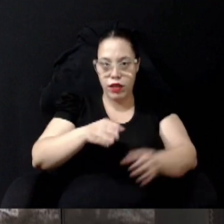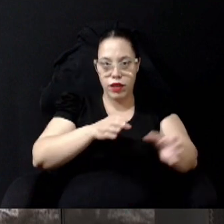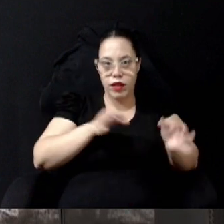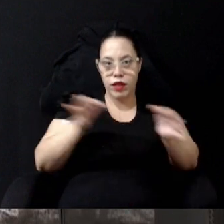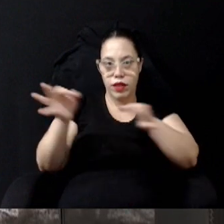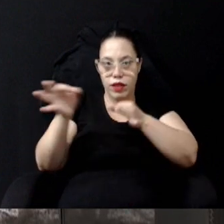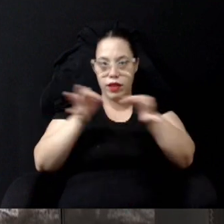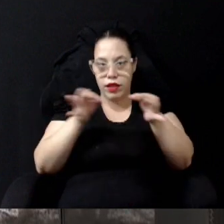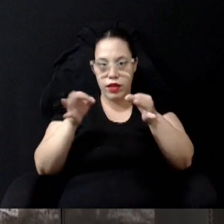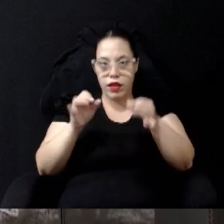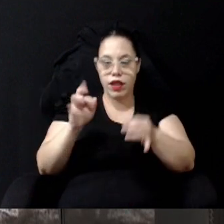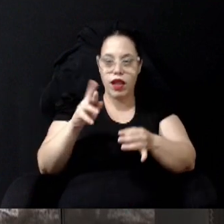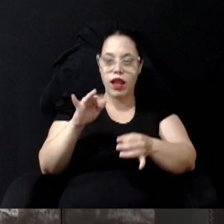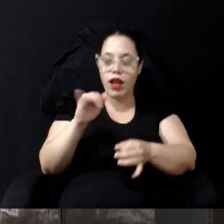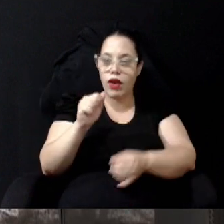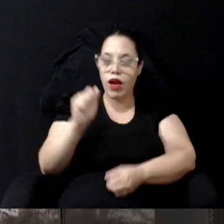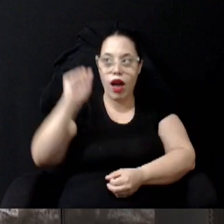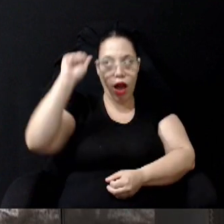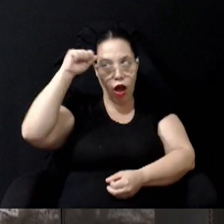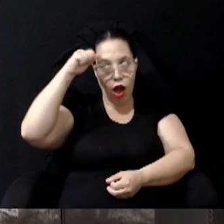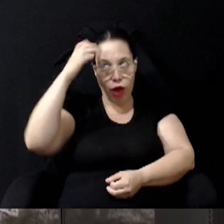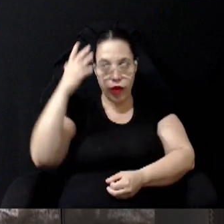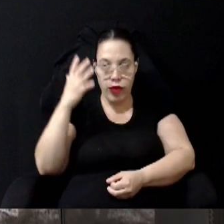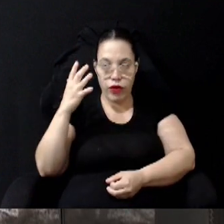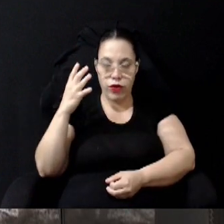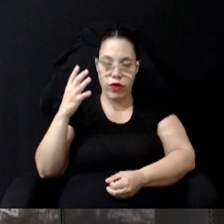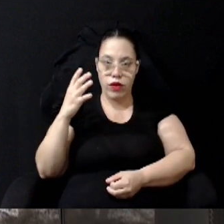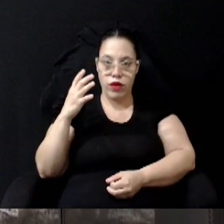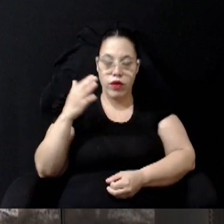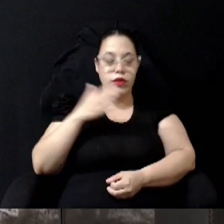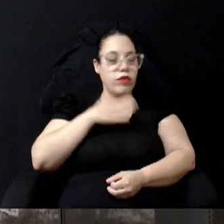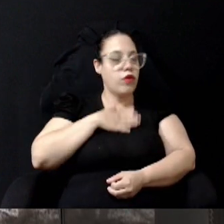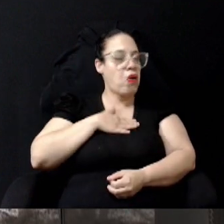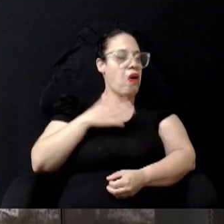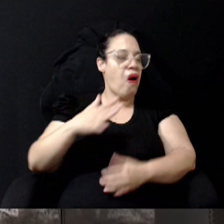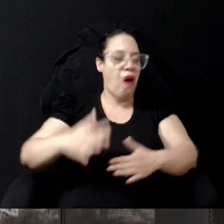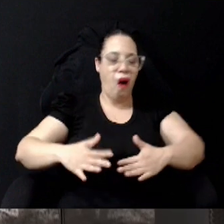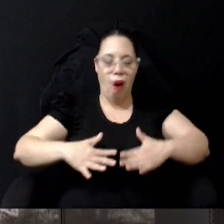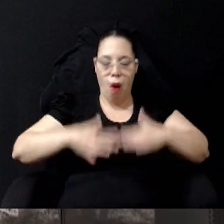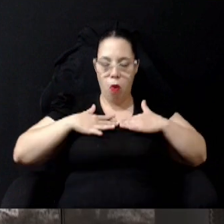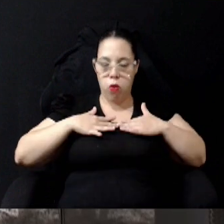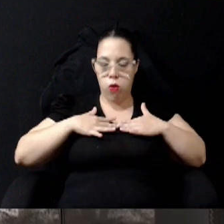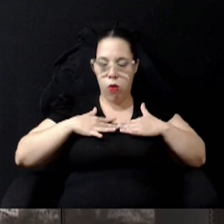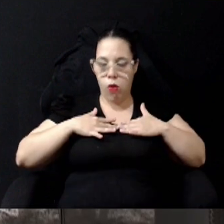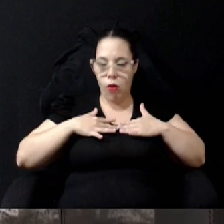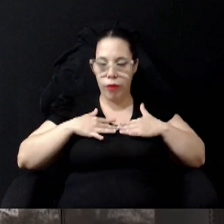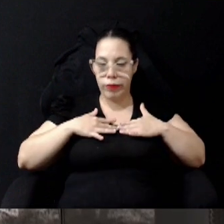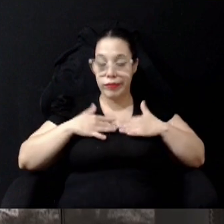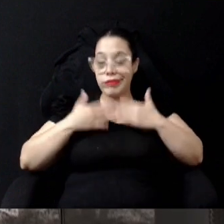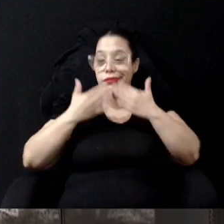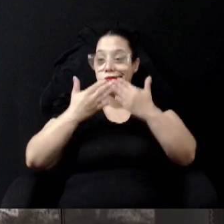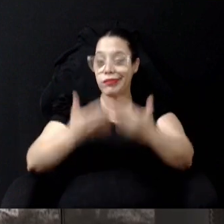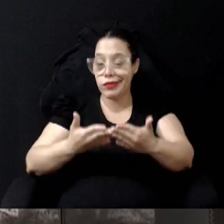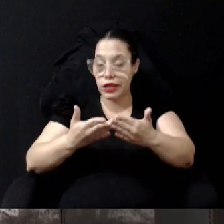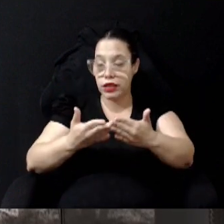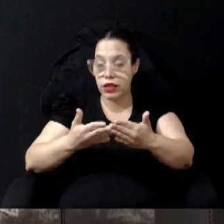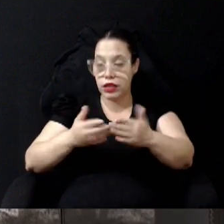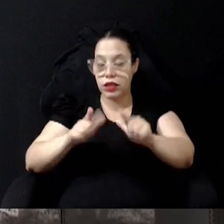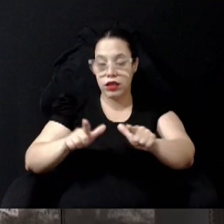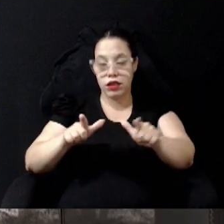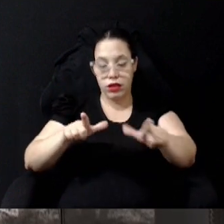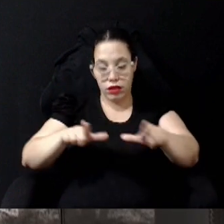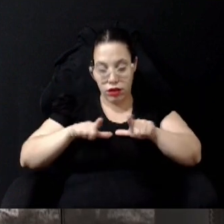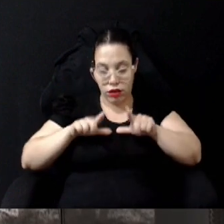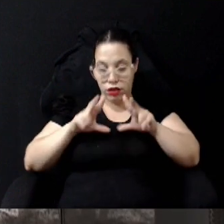Feira Afromix, porque para mim é um orgulho imenso poder entregar esses 2